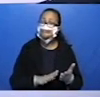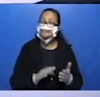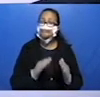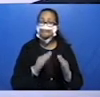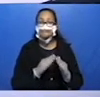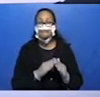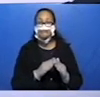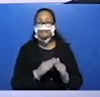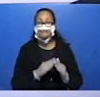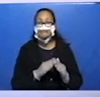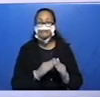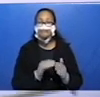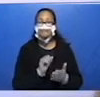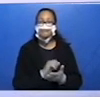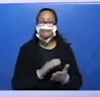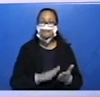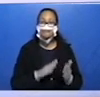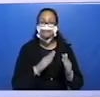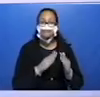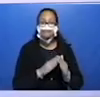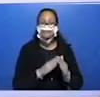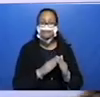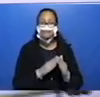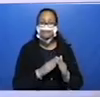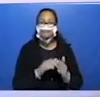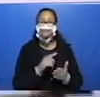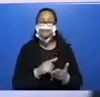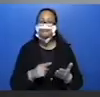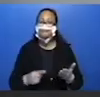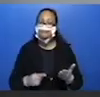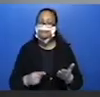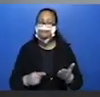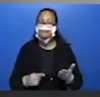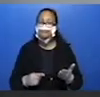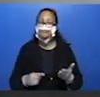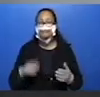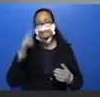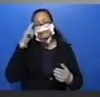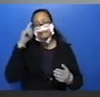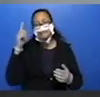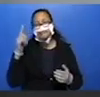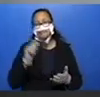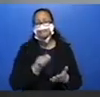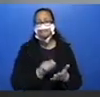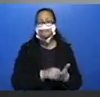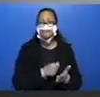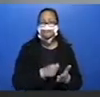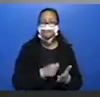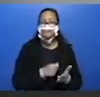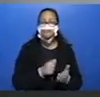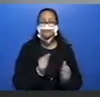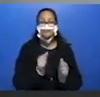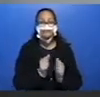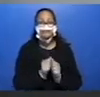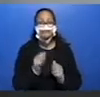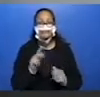das 152 e 153 na apostila e as dúvidas e correções com os